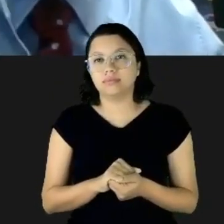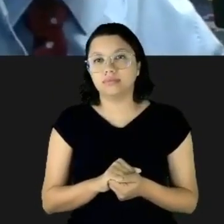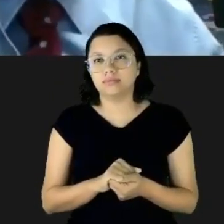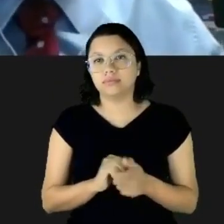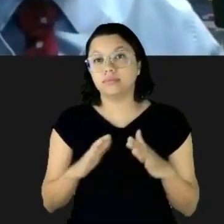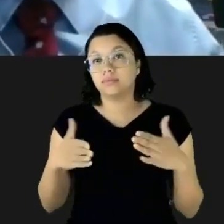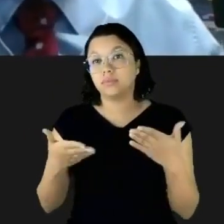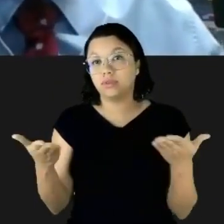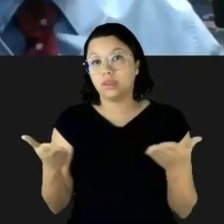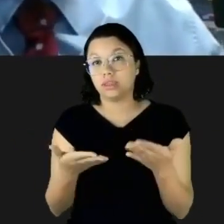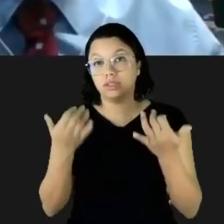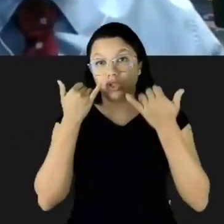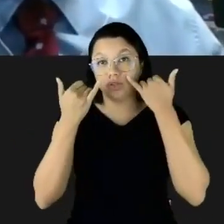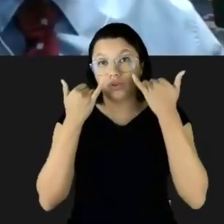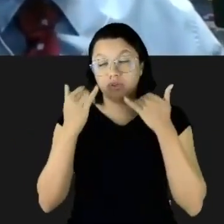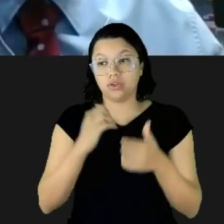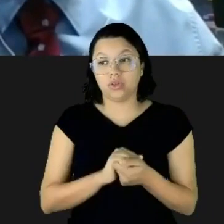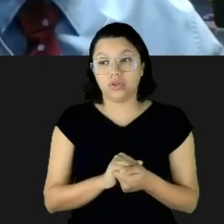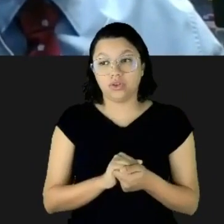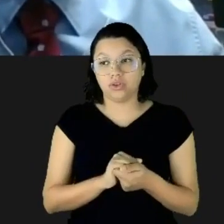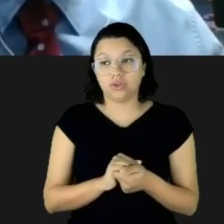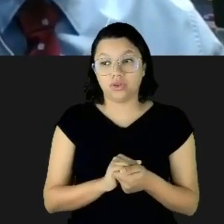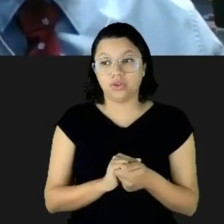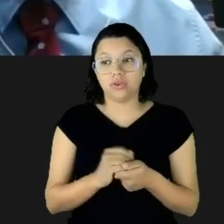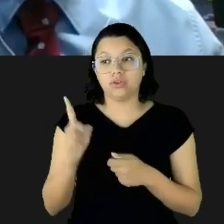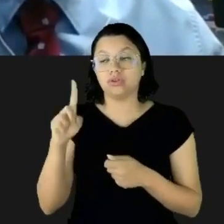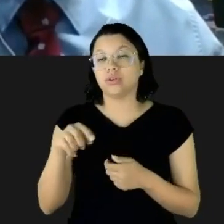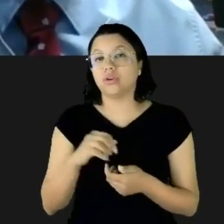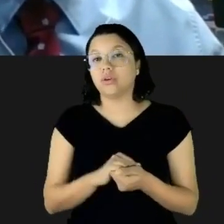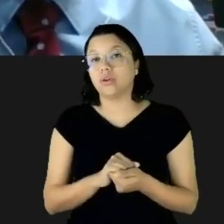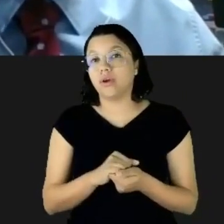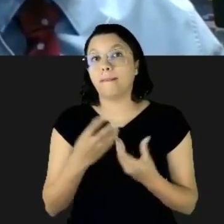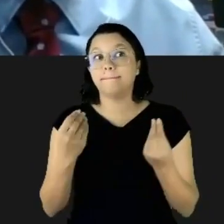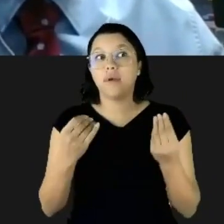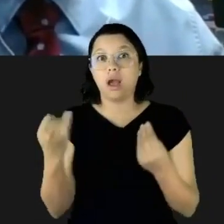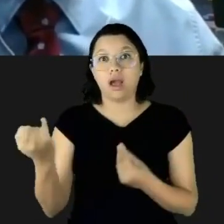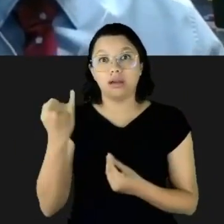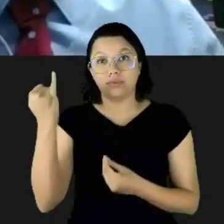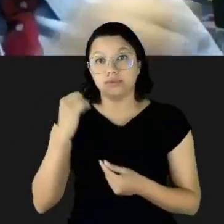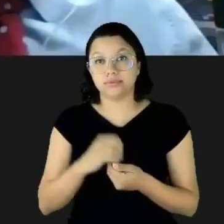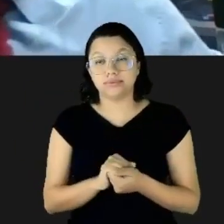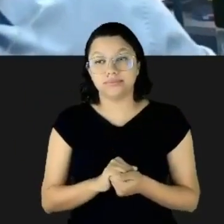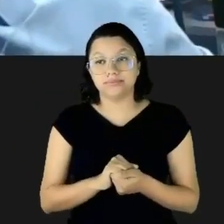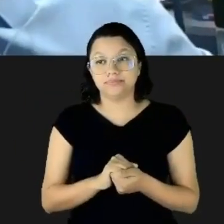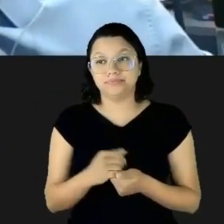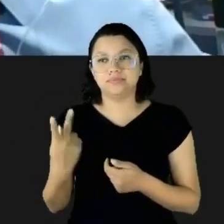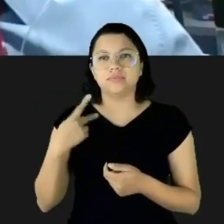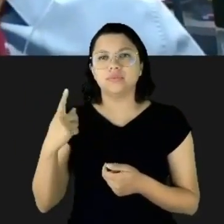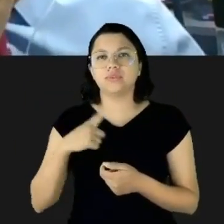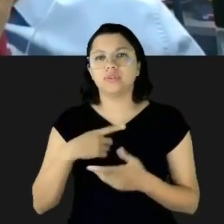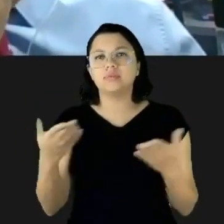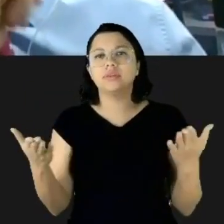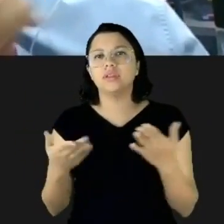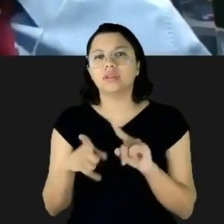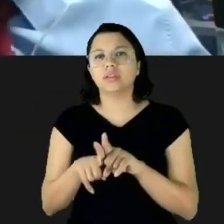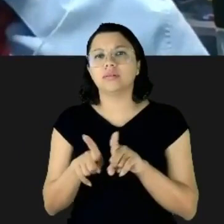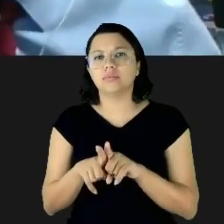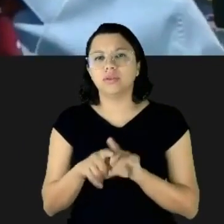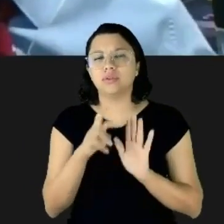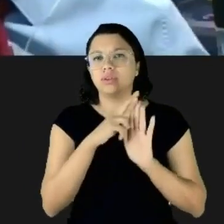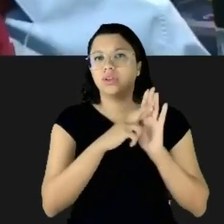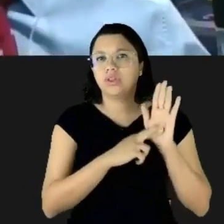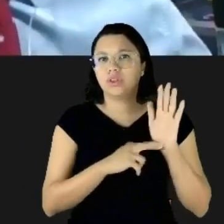então essas informações elas são muito importantes. Nós temos também aqui os relatórios